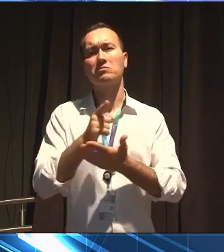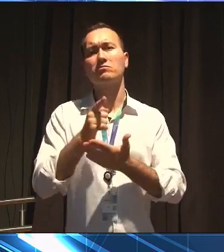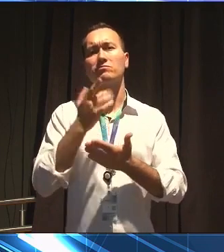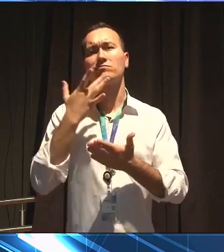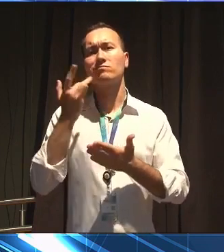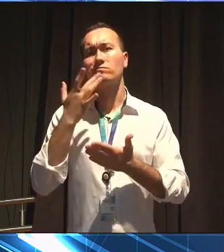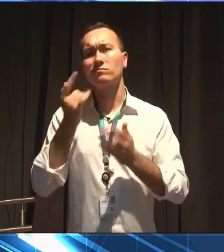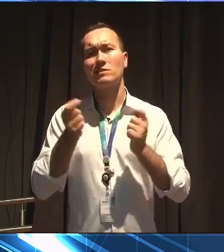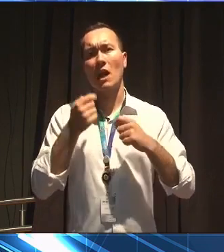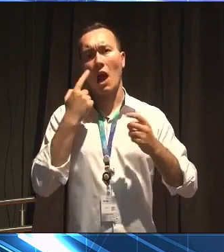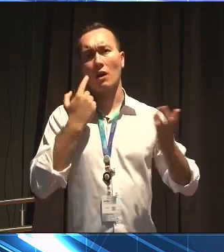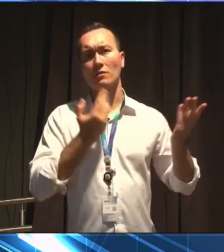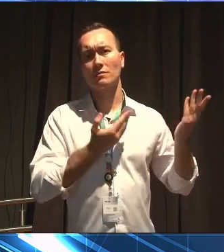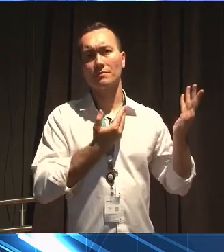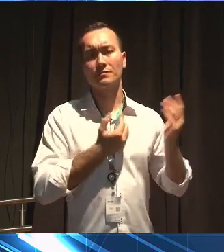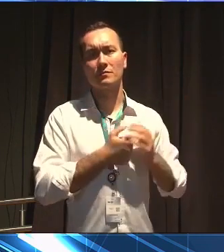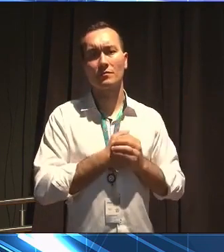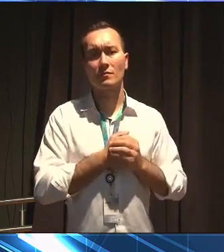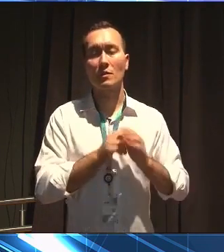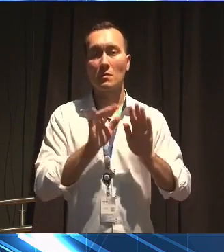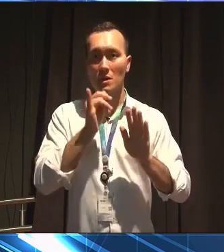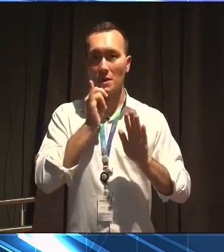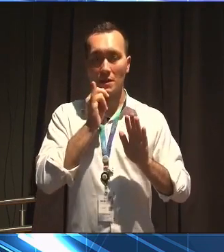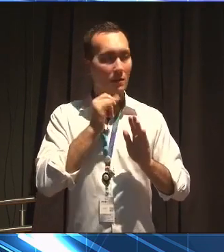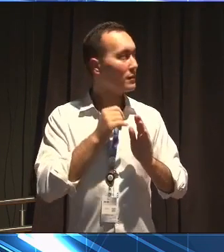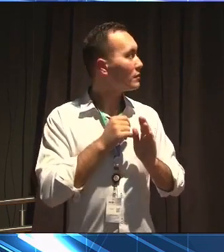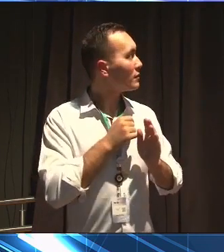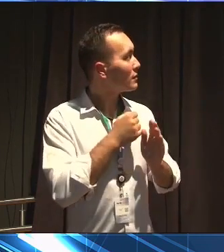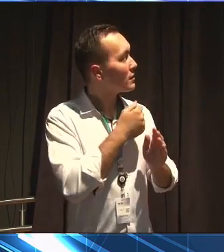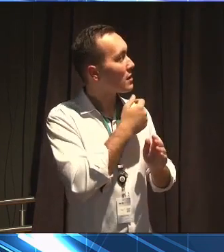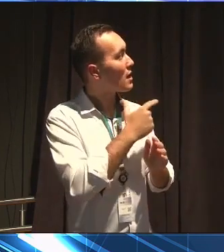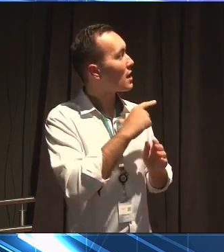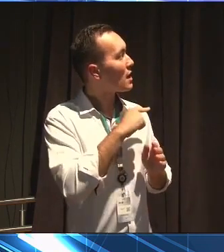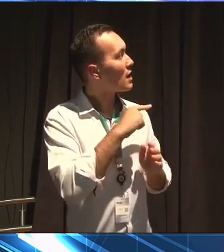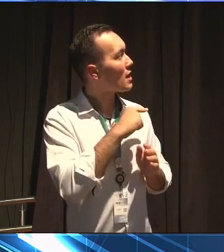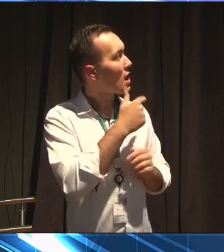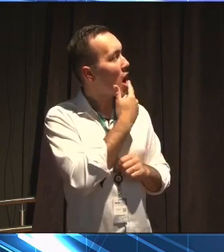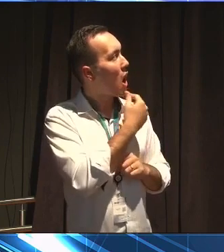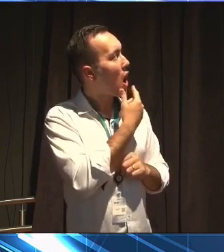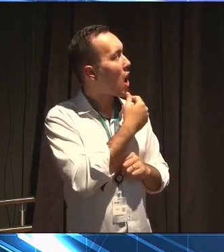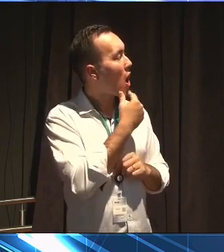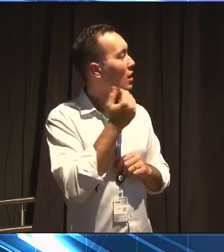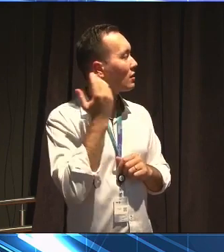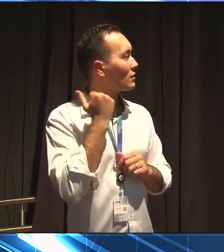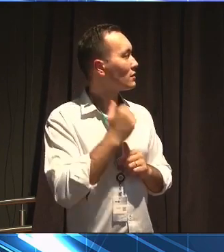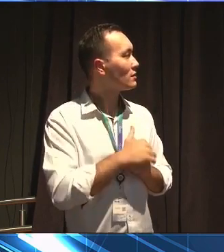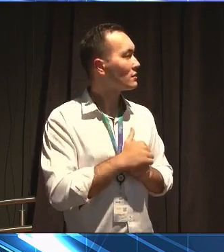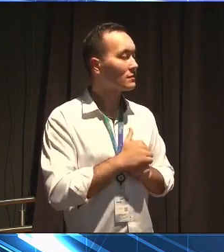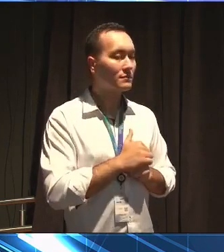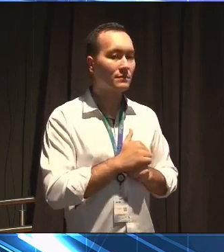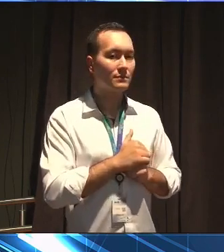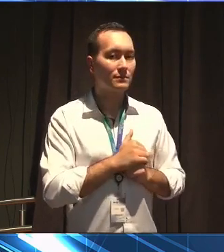extremamente simples. Então, por exemplo, o Authorize ali, que é o primeiro. Deixa eu ver se eu consigo.